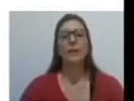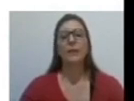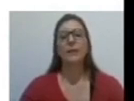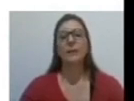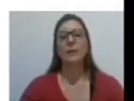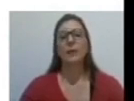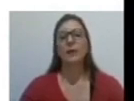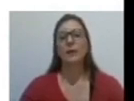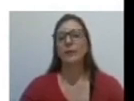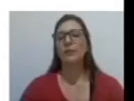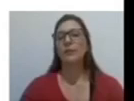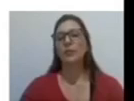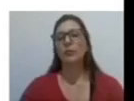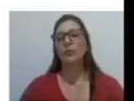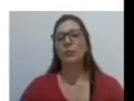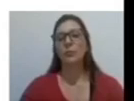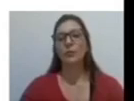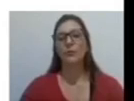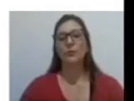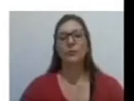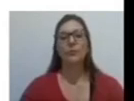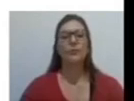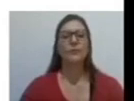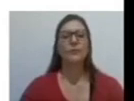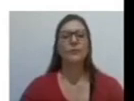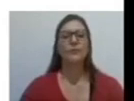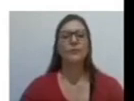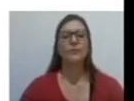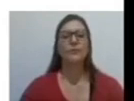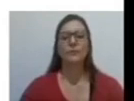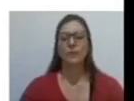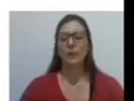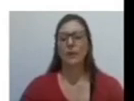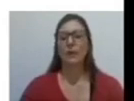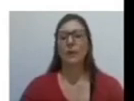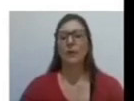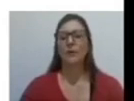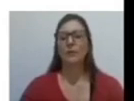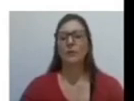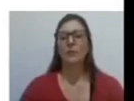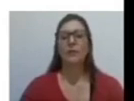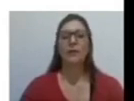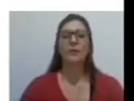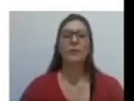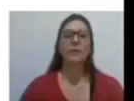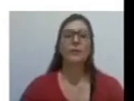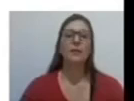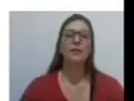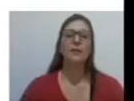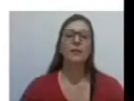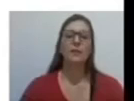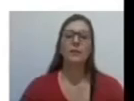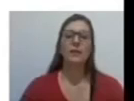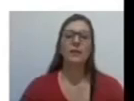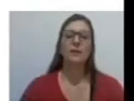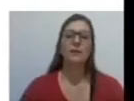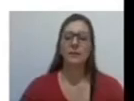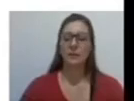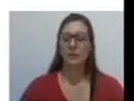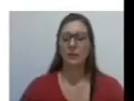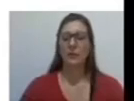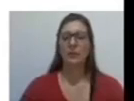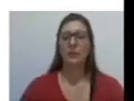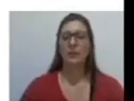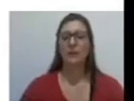Sempre ler as embalagens de todos os produtos. Agora nós vamos falar sobre as alergias e a